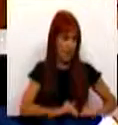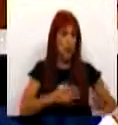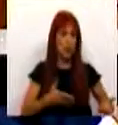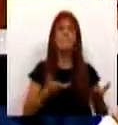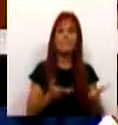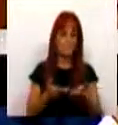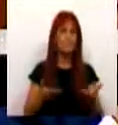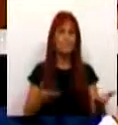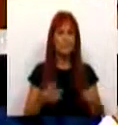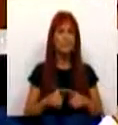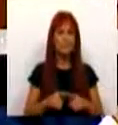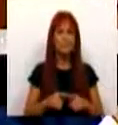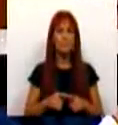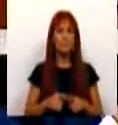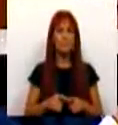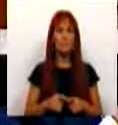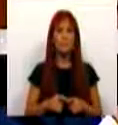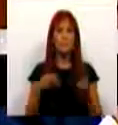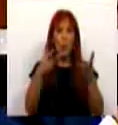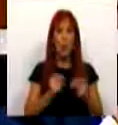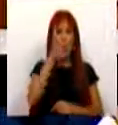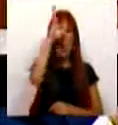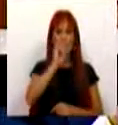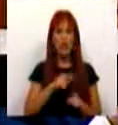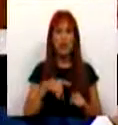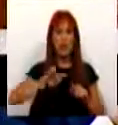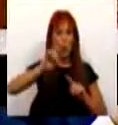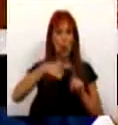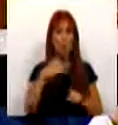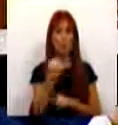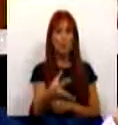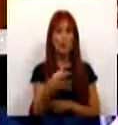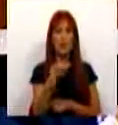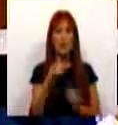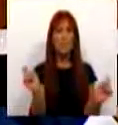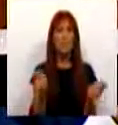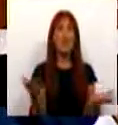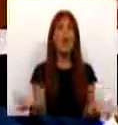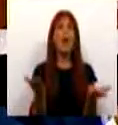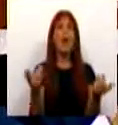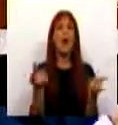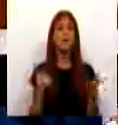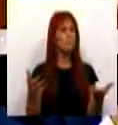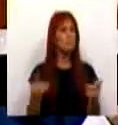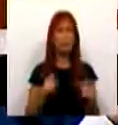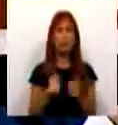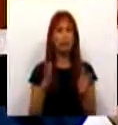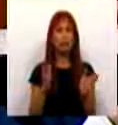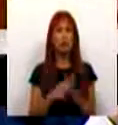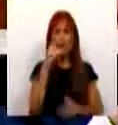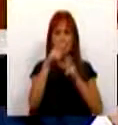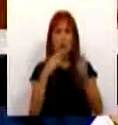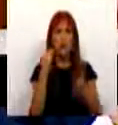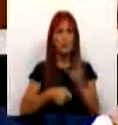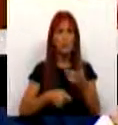e o Orçamento de Estado de 2018 promove para todos os